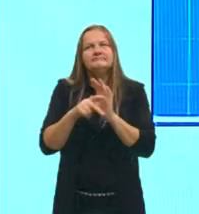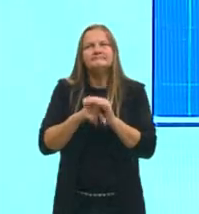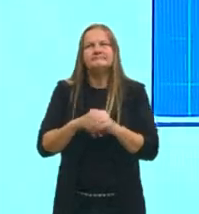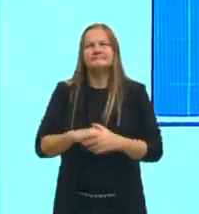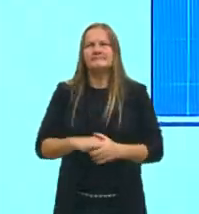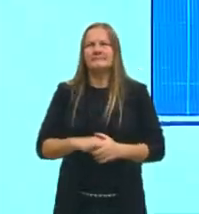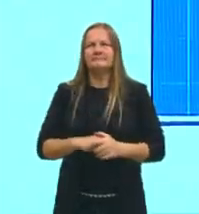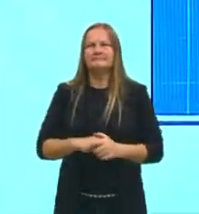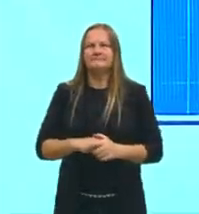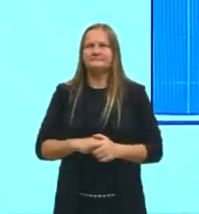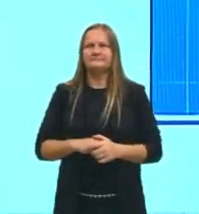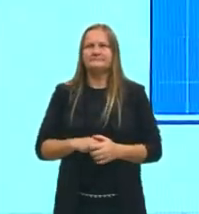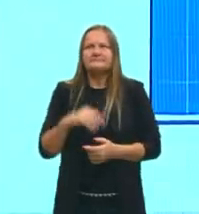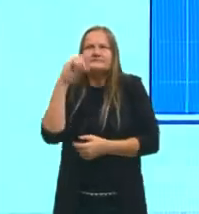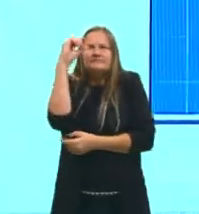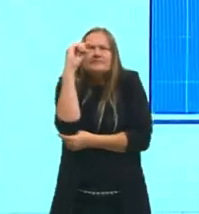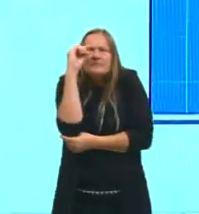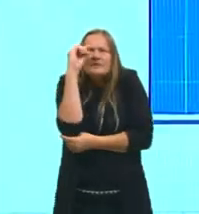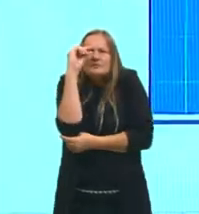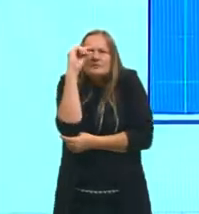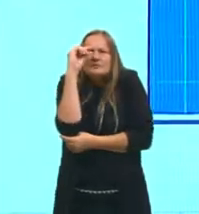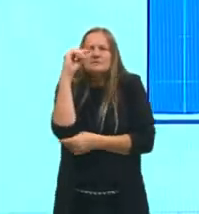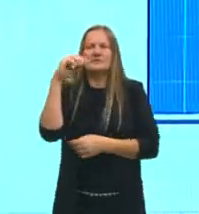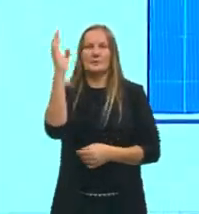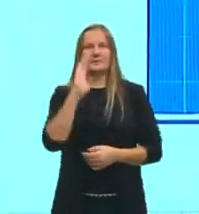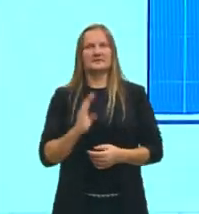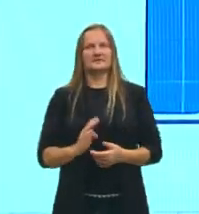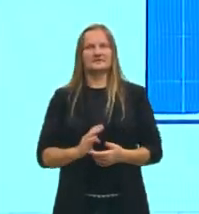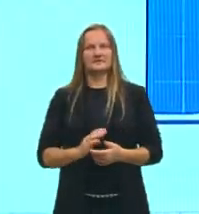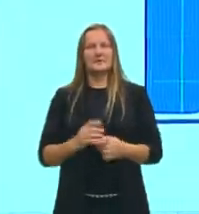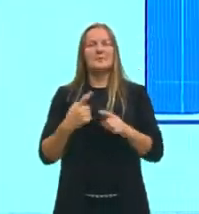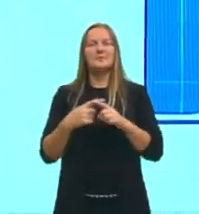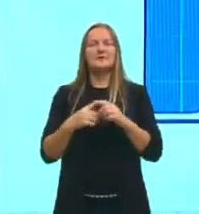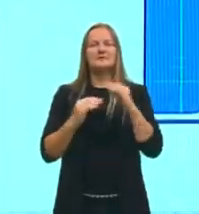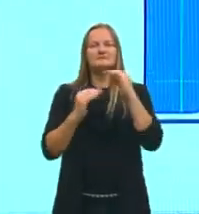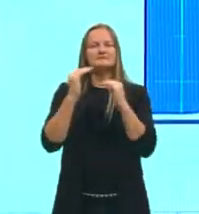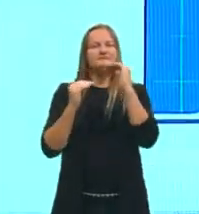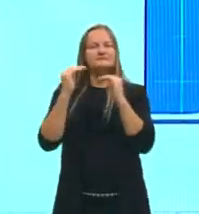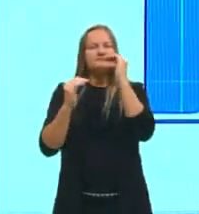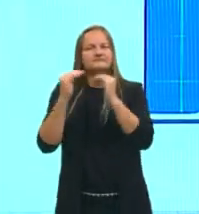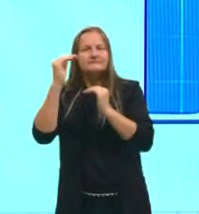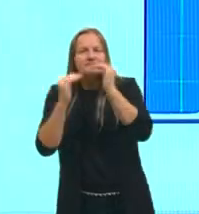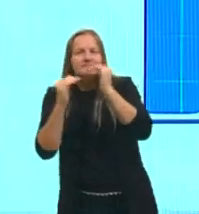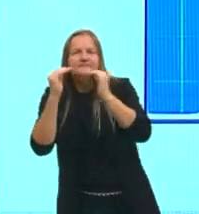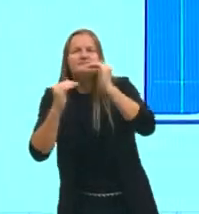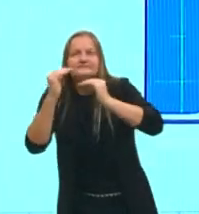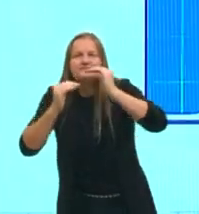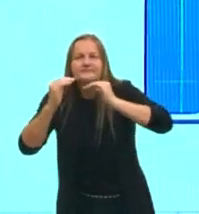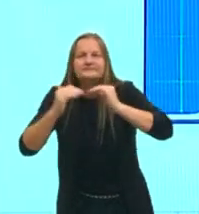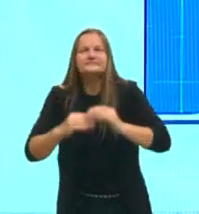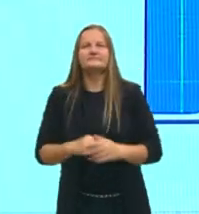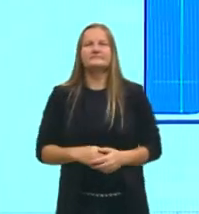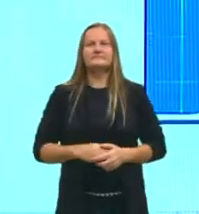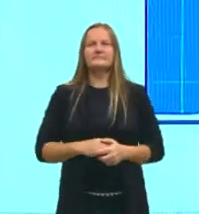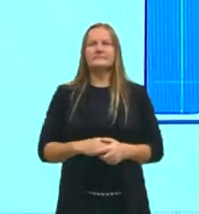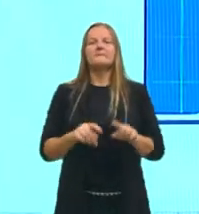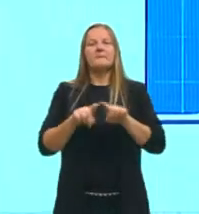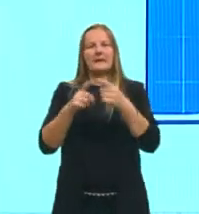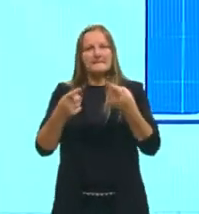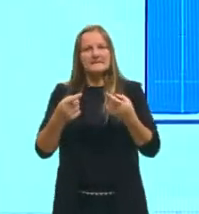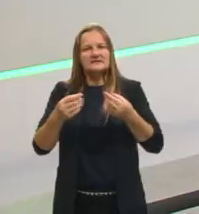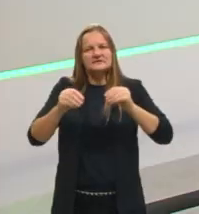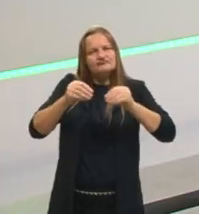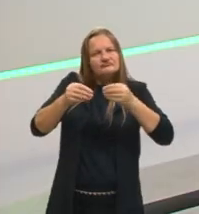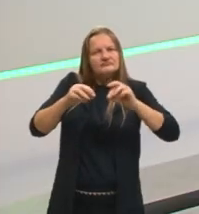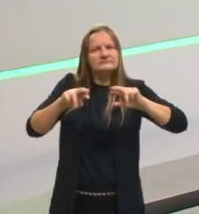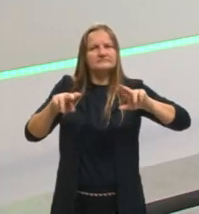a Groenlândia bem menor do que o Brasil certo vai distorcer né não vai ser aquelas formações mas ela vai